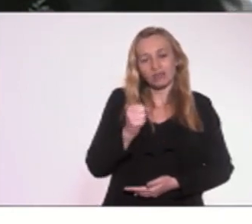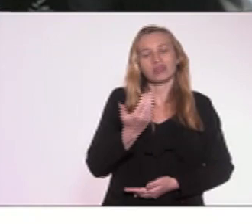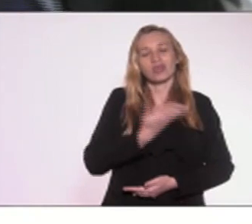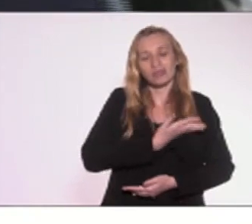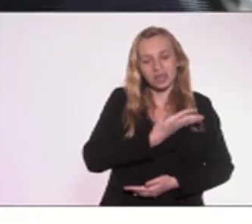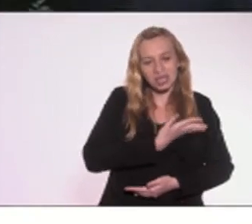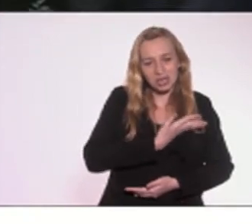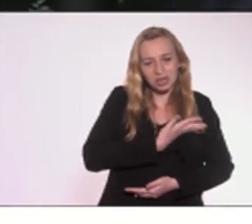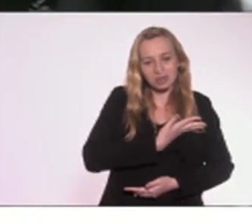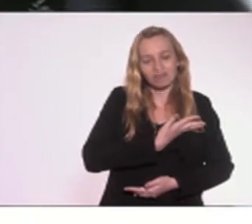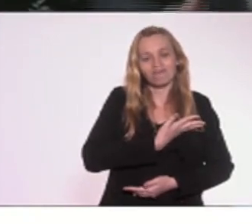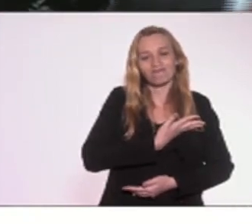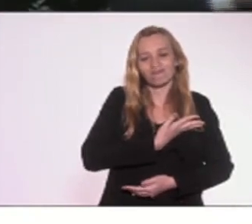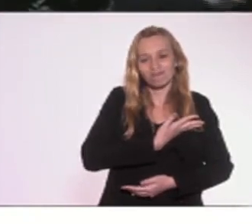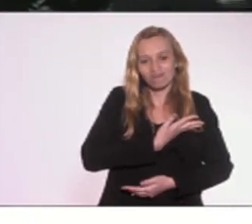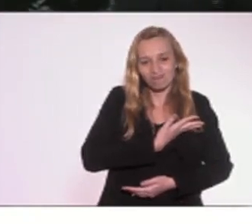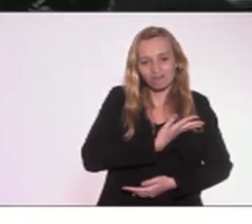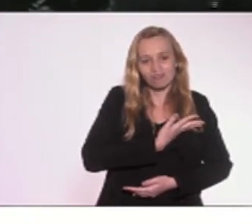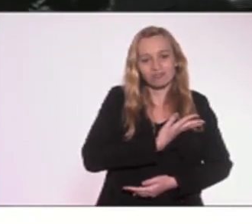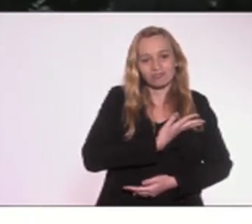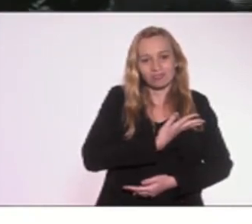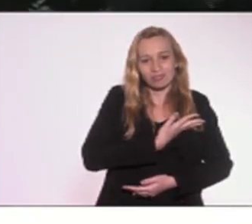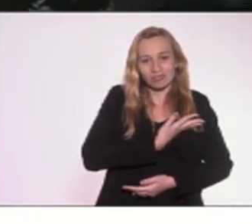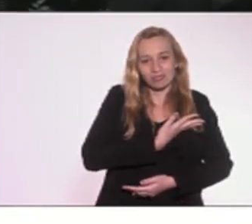amigo, é o parceiro.